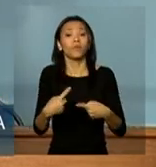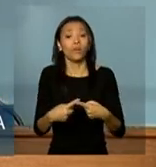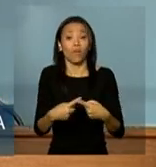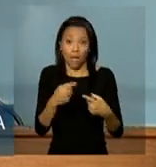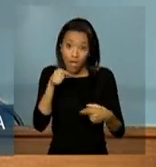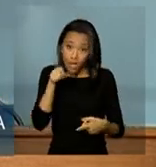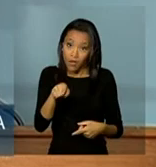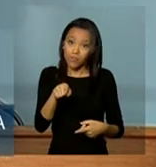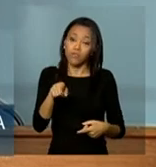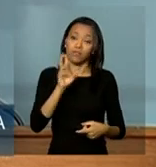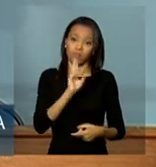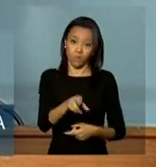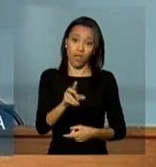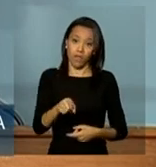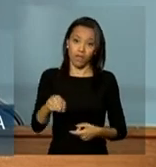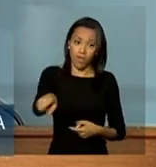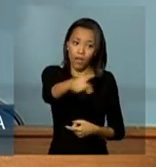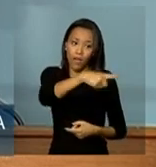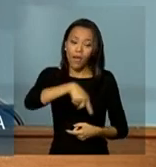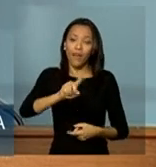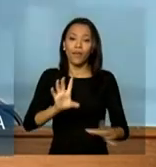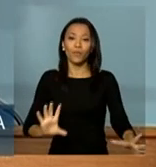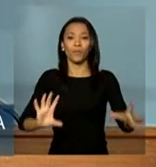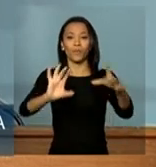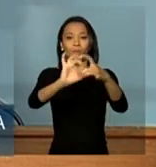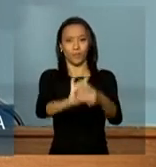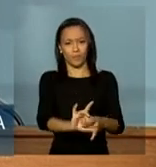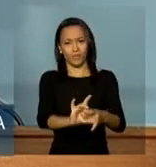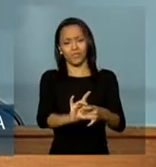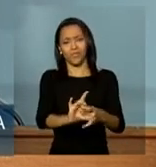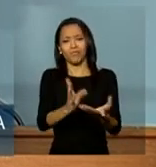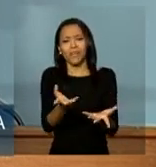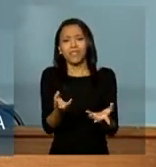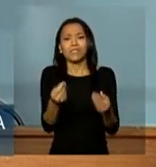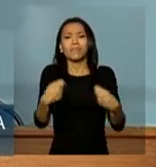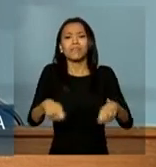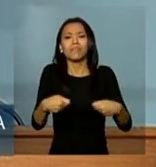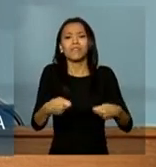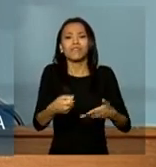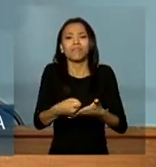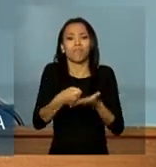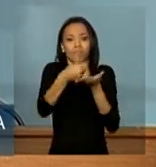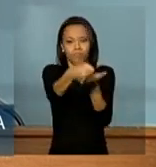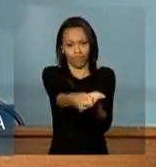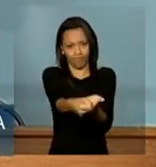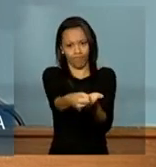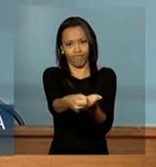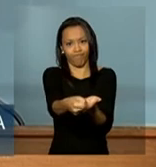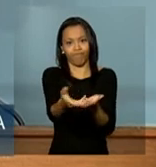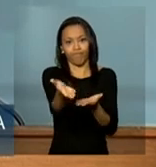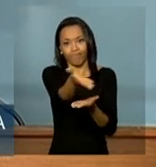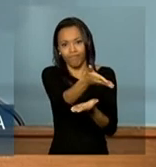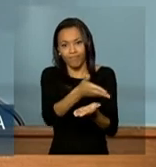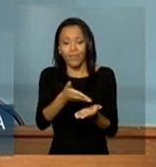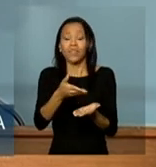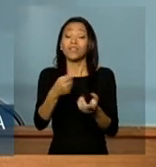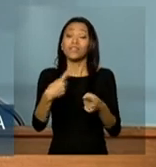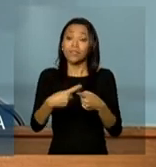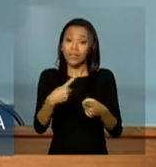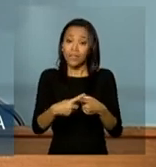são as unidades da federação mais frágeis. E neles se concentra uma